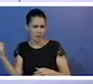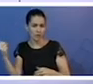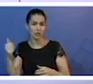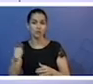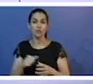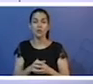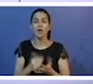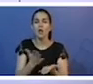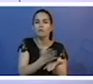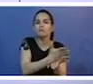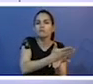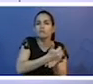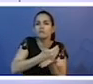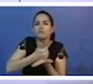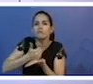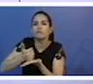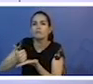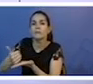em